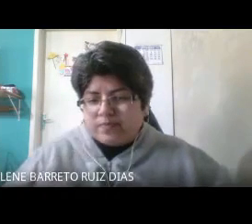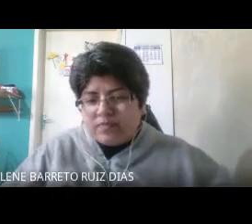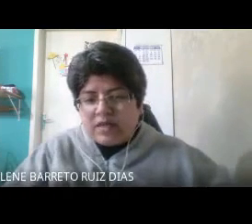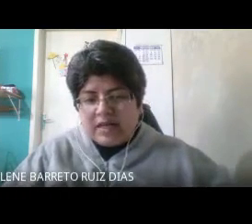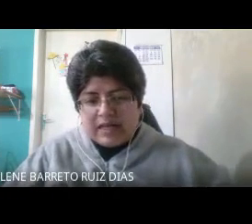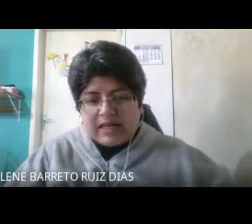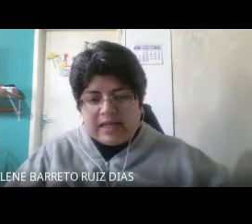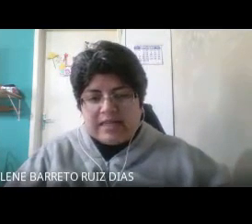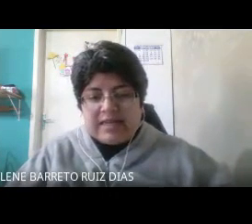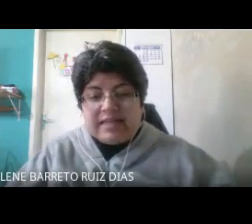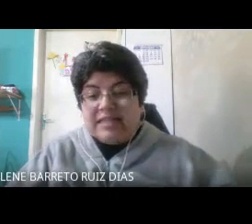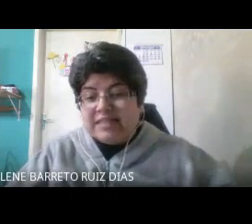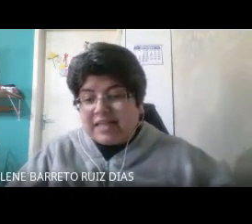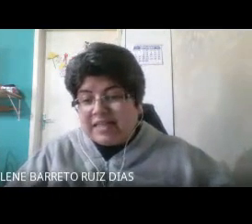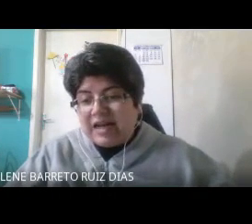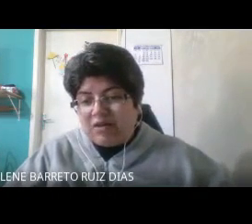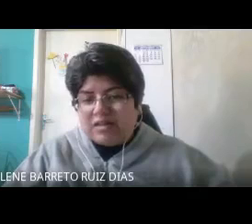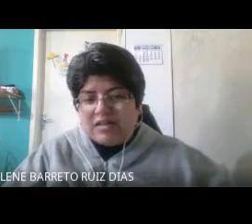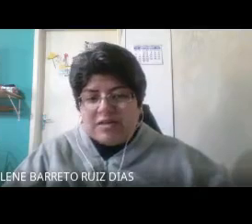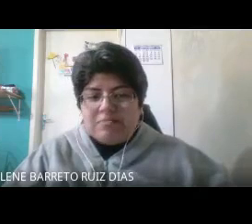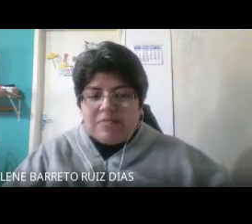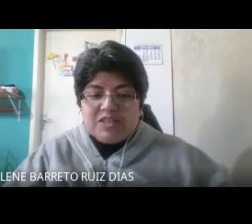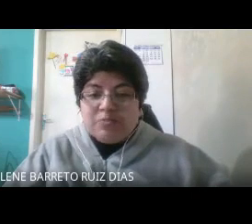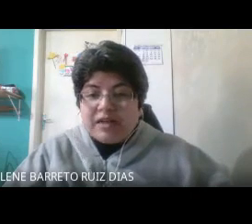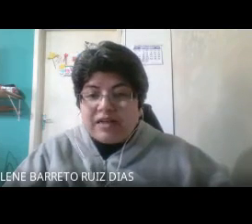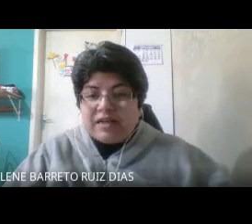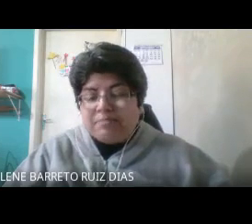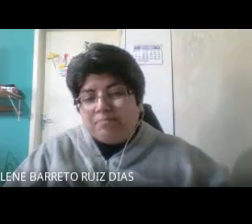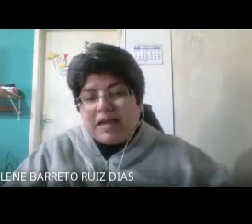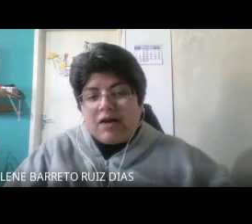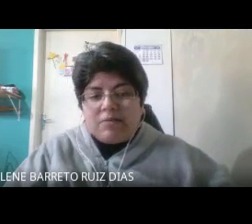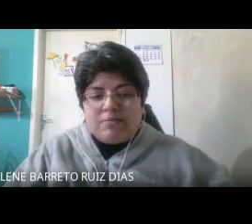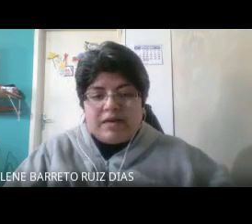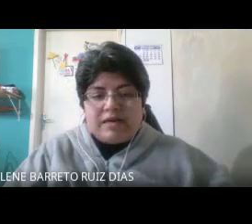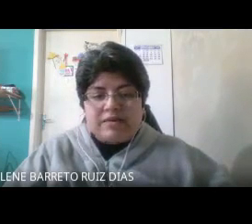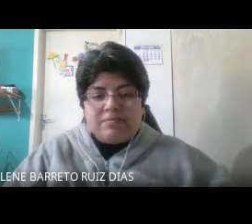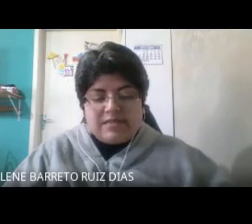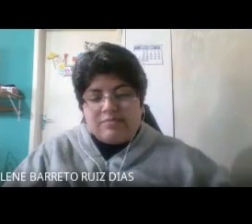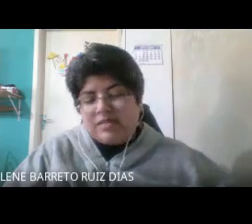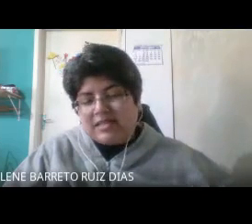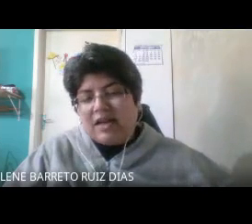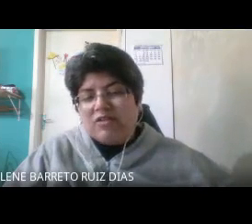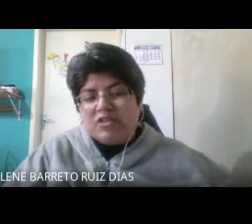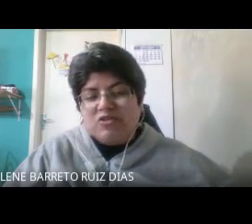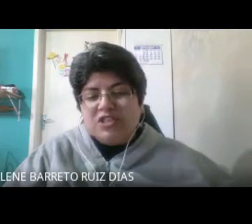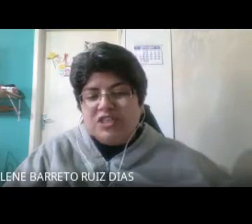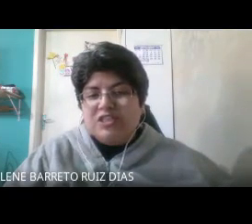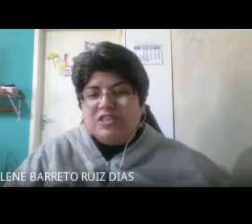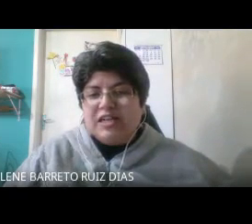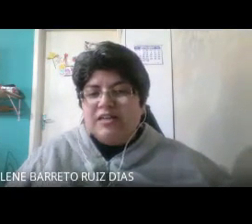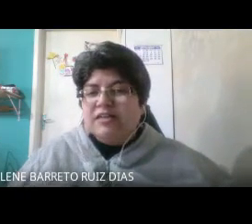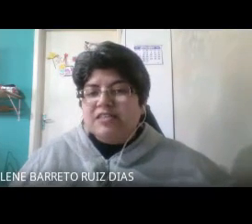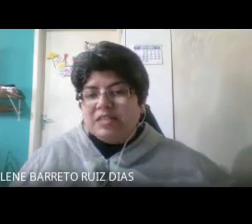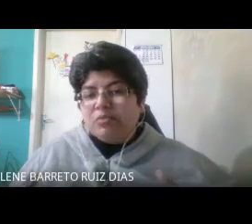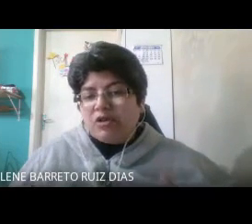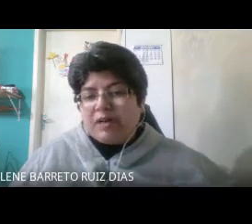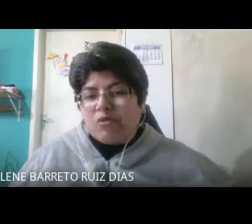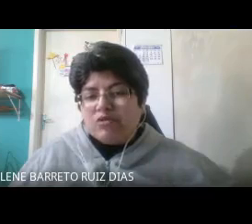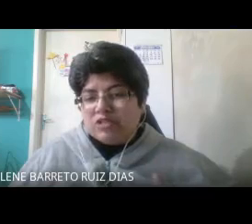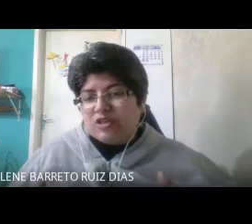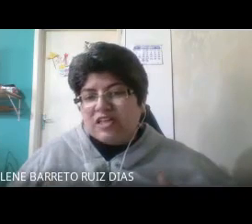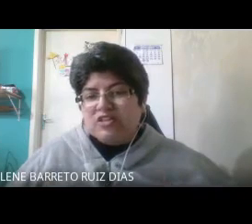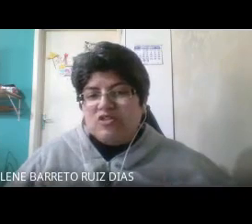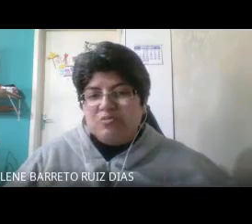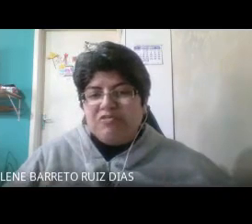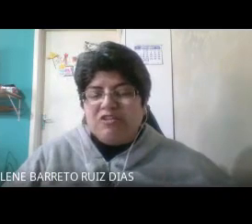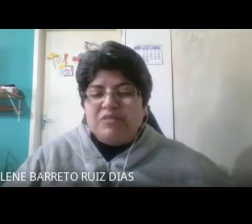solicitaram entrada na sala de aula. Mas para essa aula de hoje, a gente já se